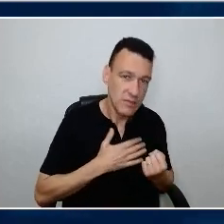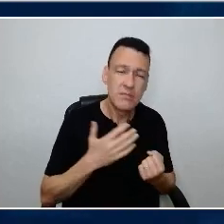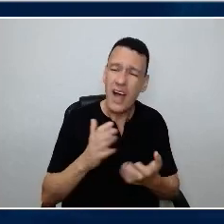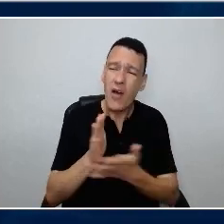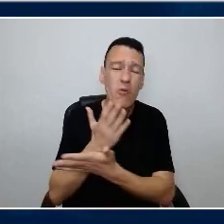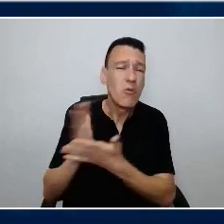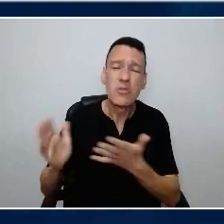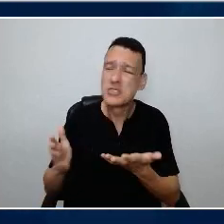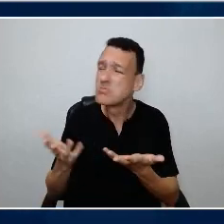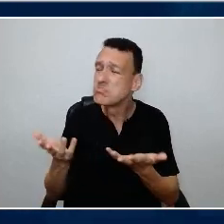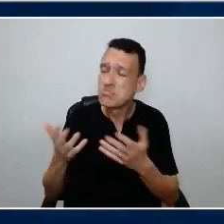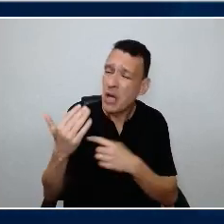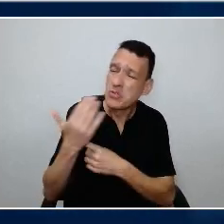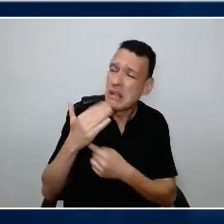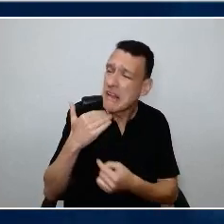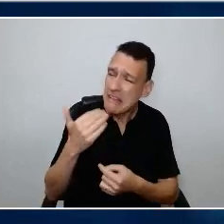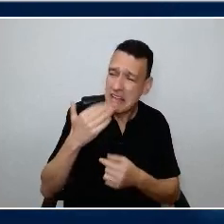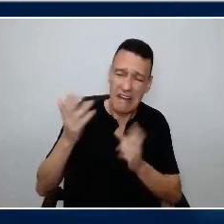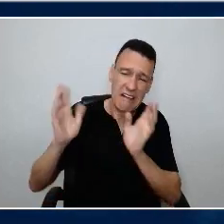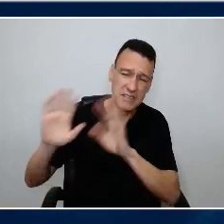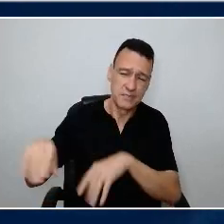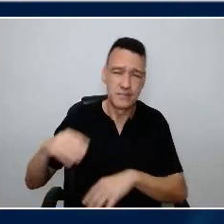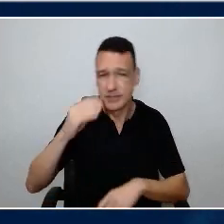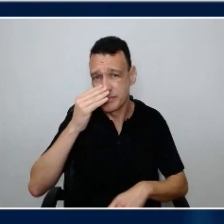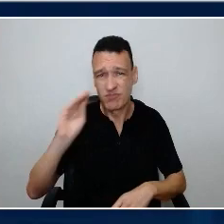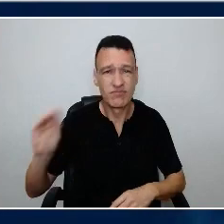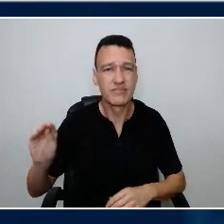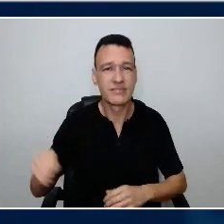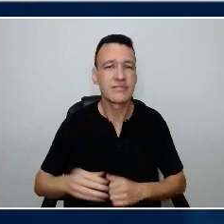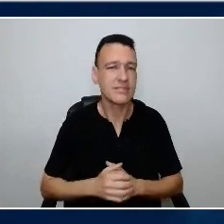Muito obrigado obrigada